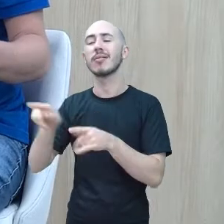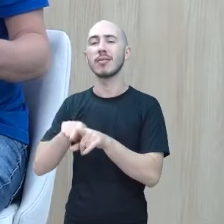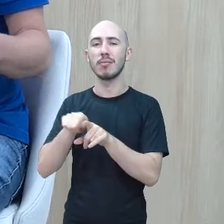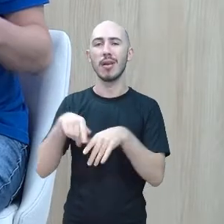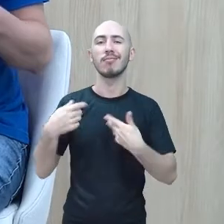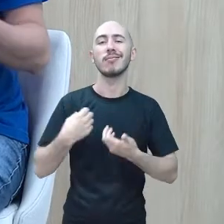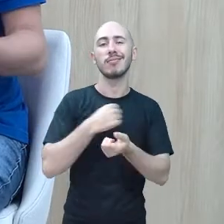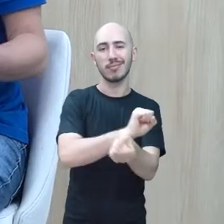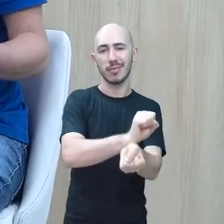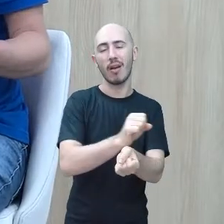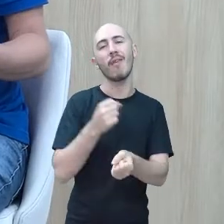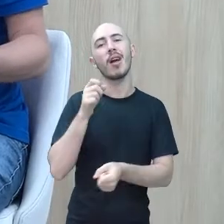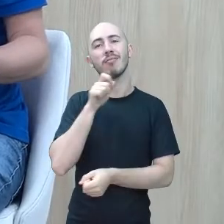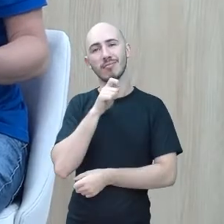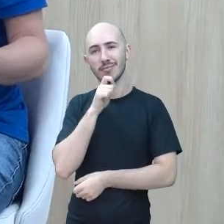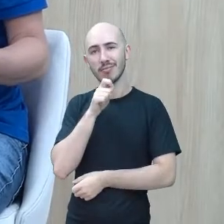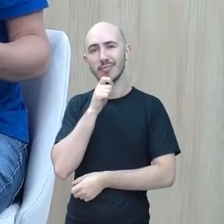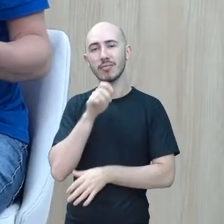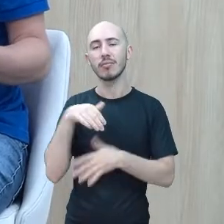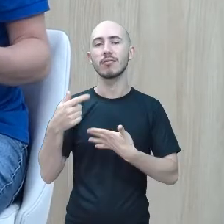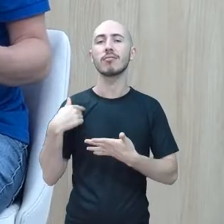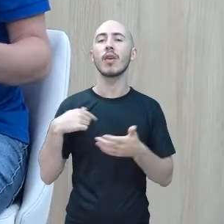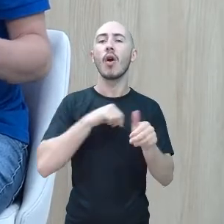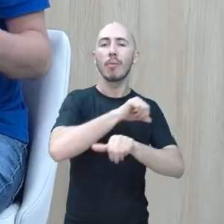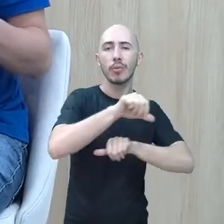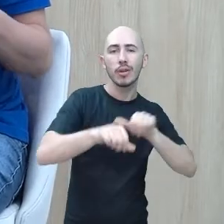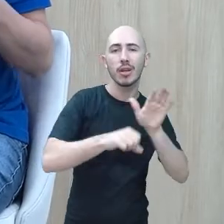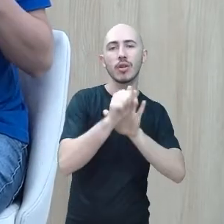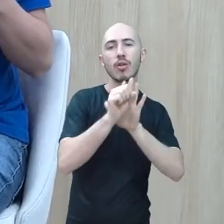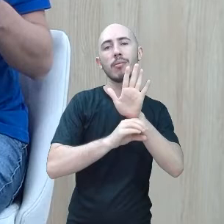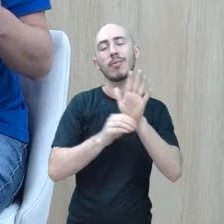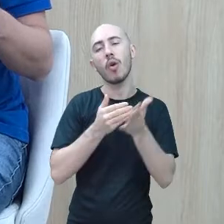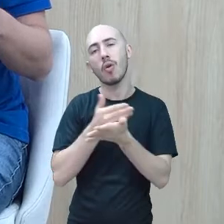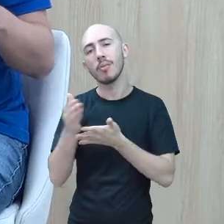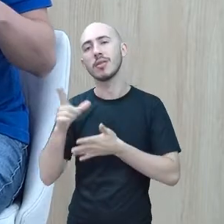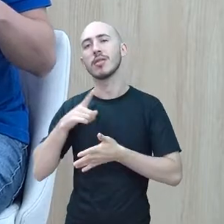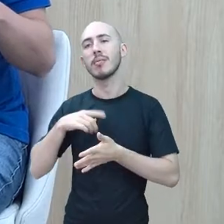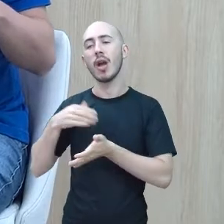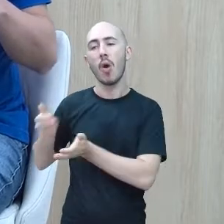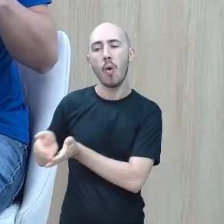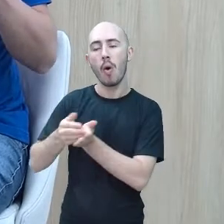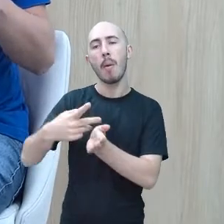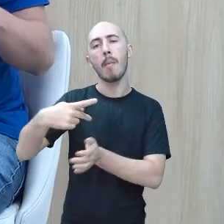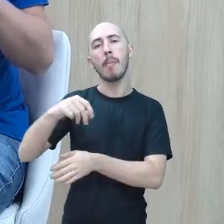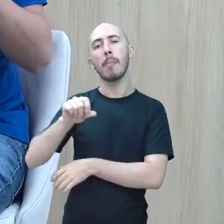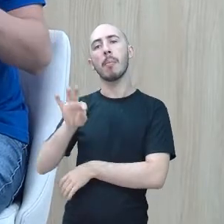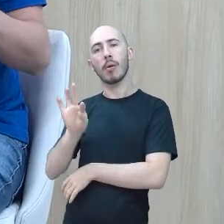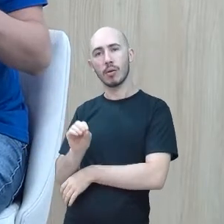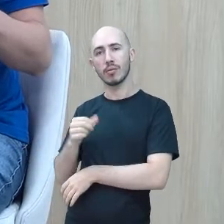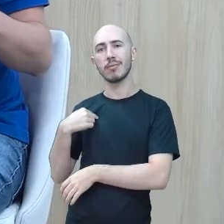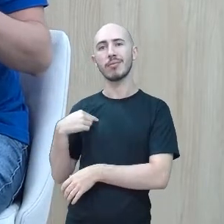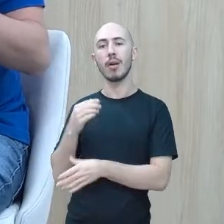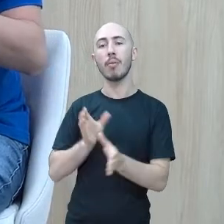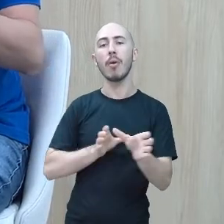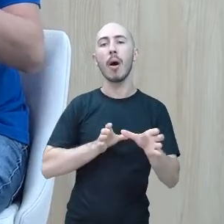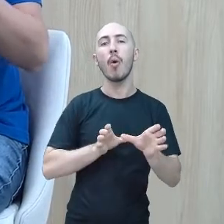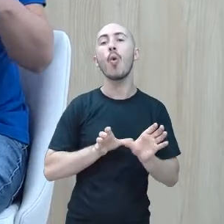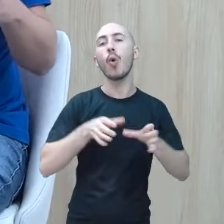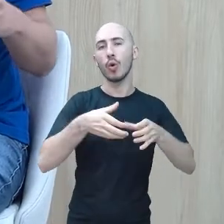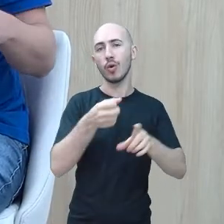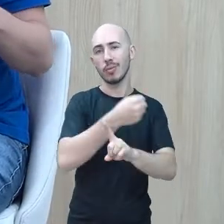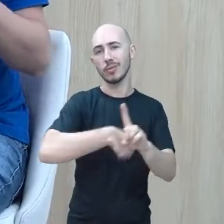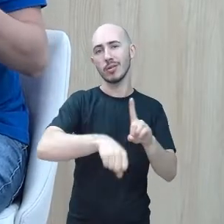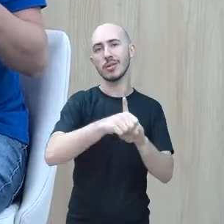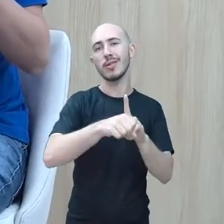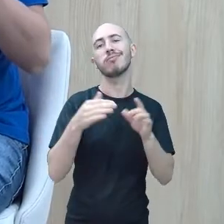escravocrata. Destaco também as reformas que aconteceram no início do século, sobretudo a partir do Porto, em que uma parcela significativa daquela população que